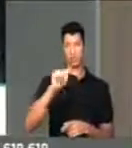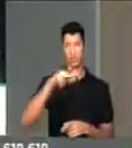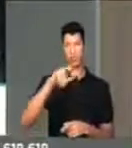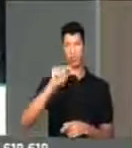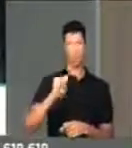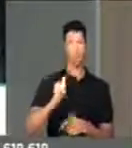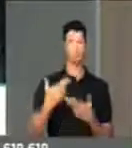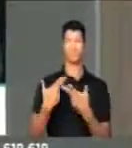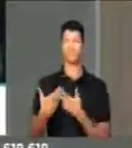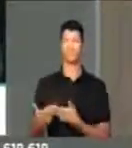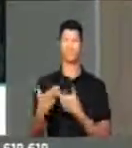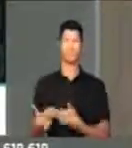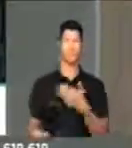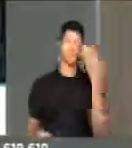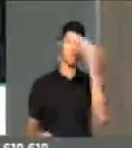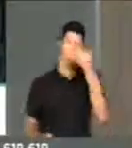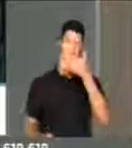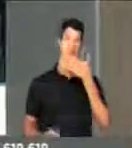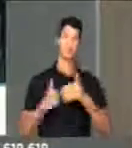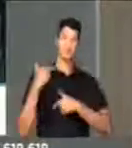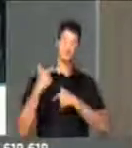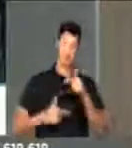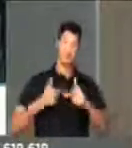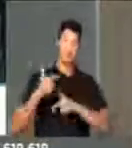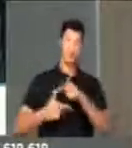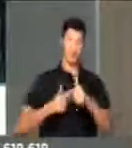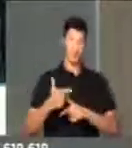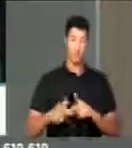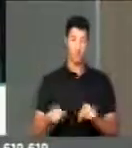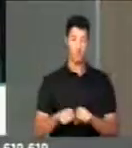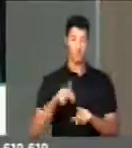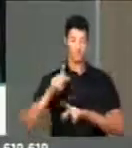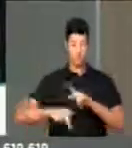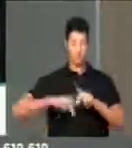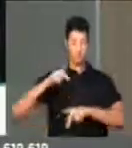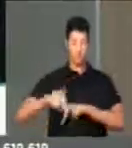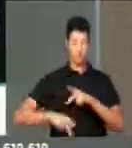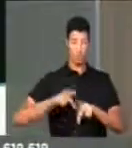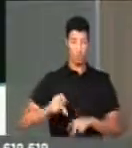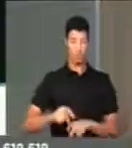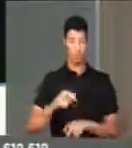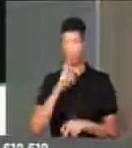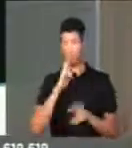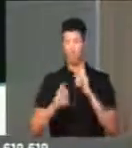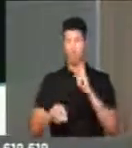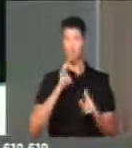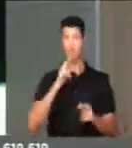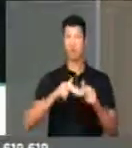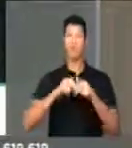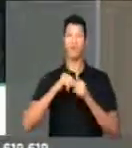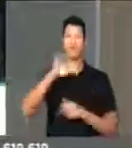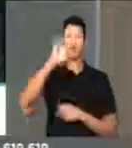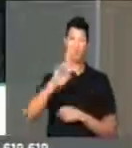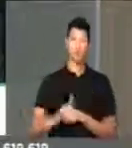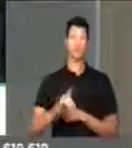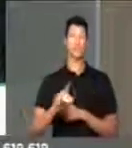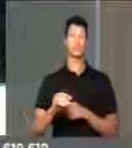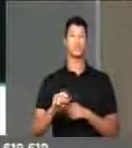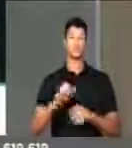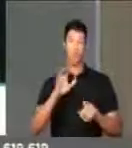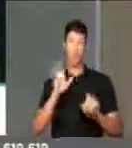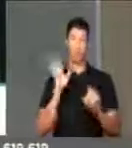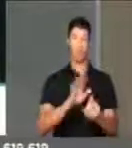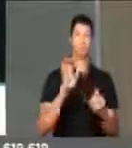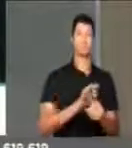não suporta ver os trabalhadores e a população reclamar pelos seus direitos e